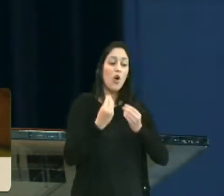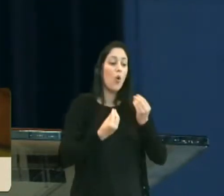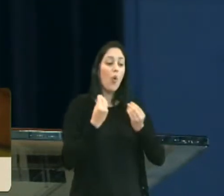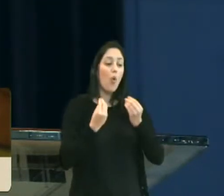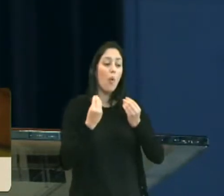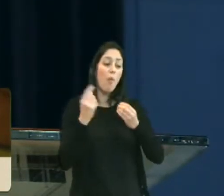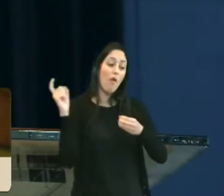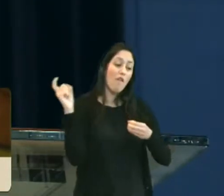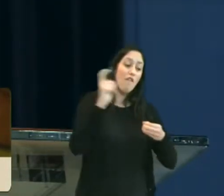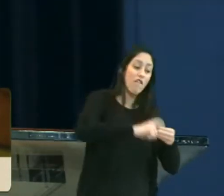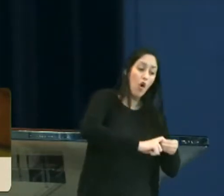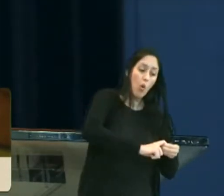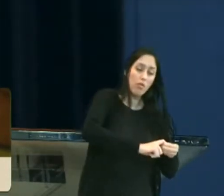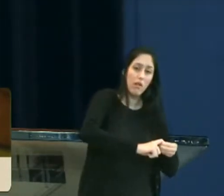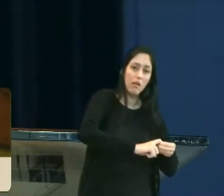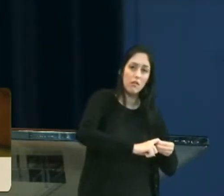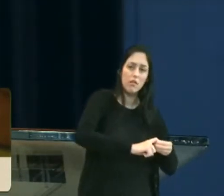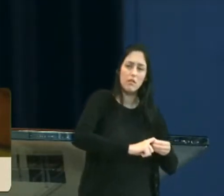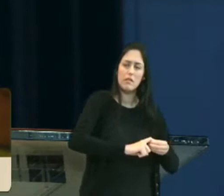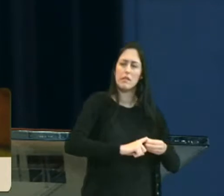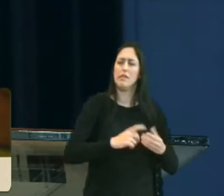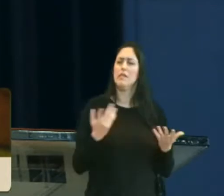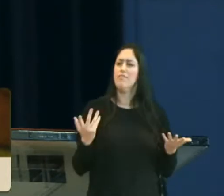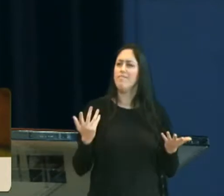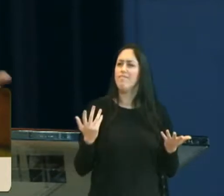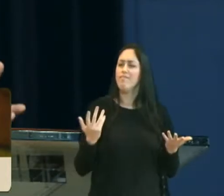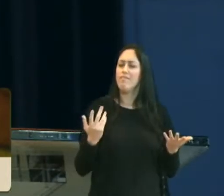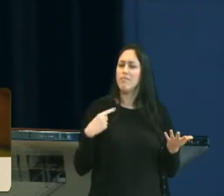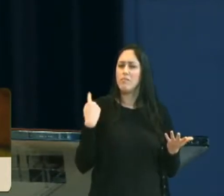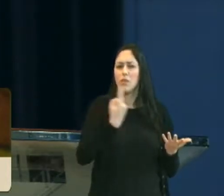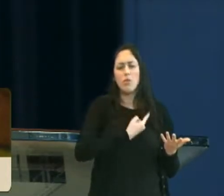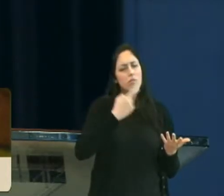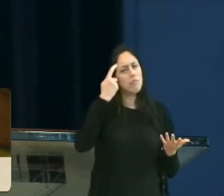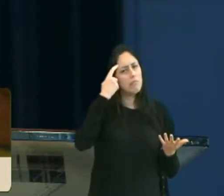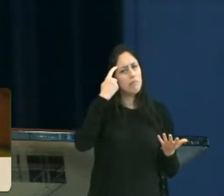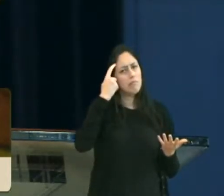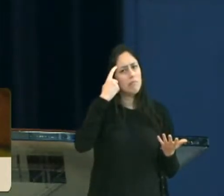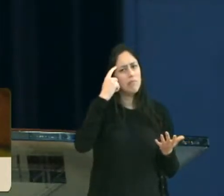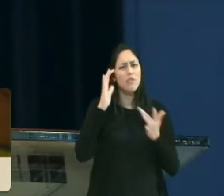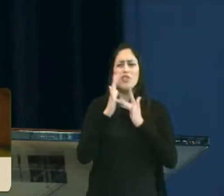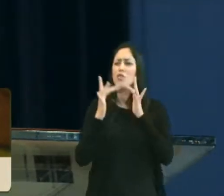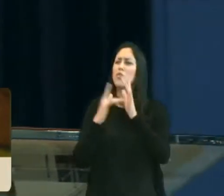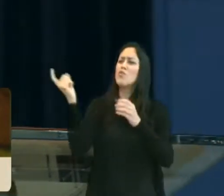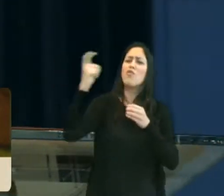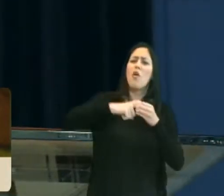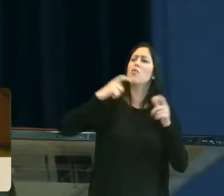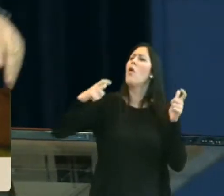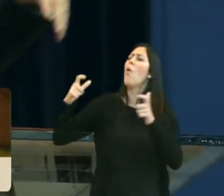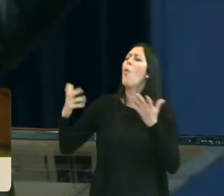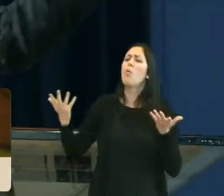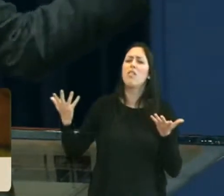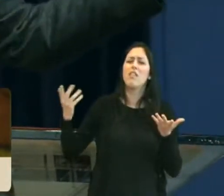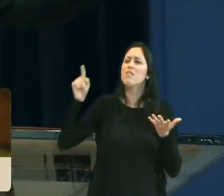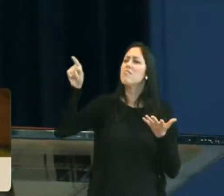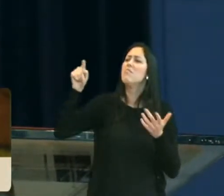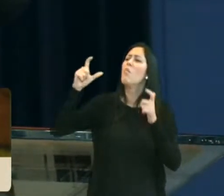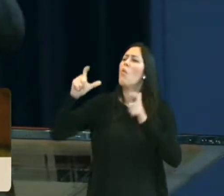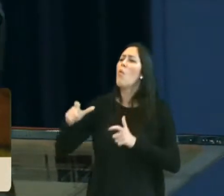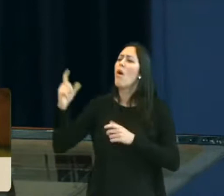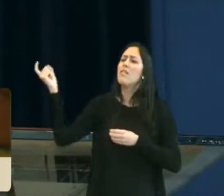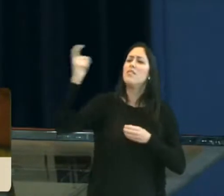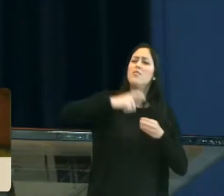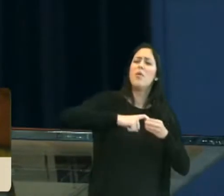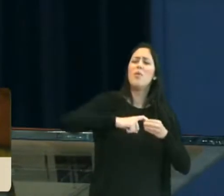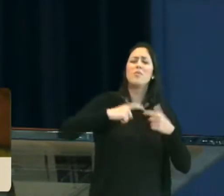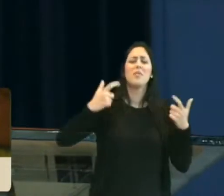volta. E a primeira pergunta que a gente faz ao ler aqui é: Jesus está voltando da onde? Da onde que ele está